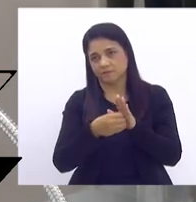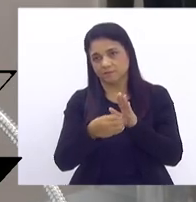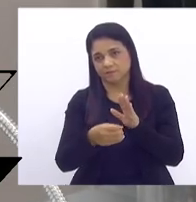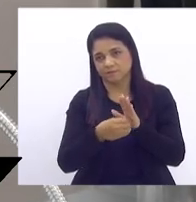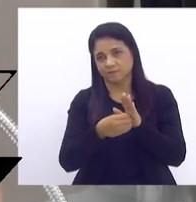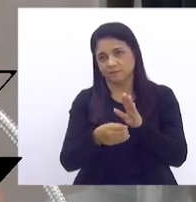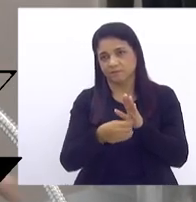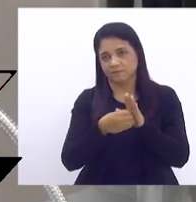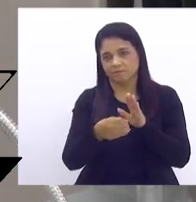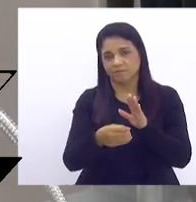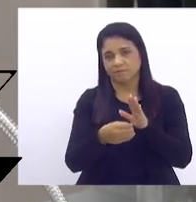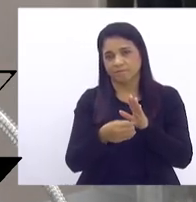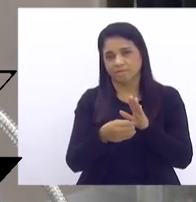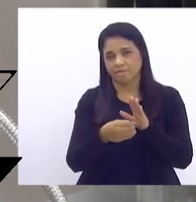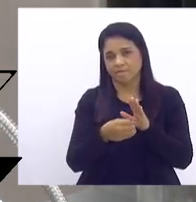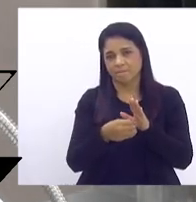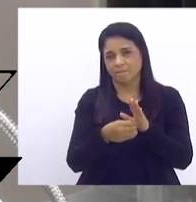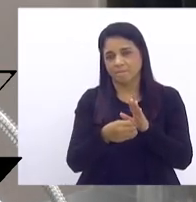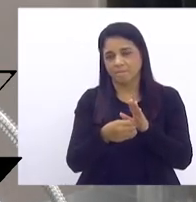Quem é o parecer? O senhor.